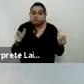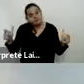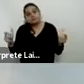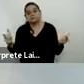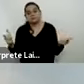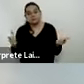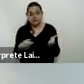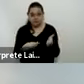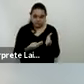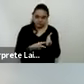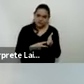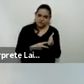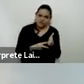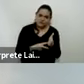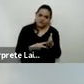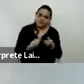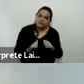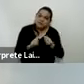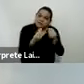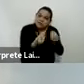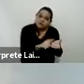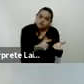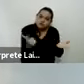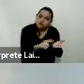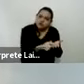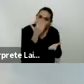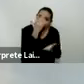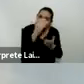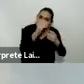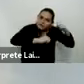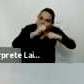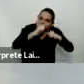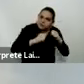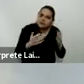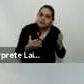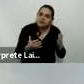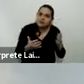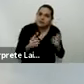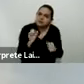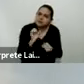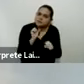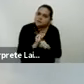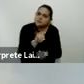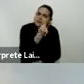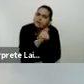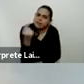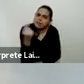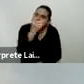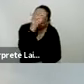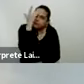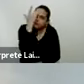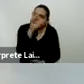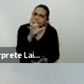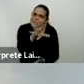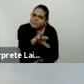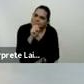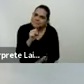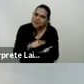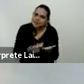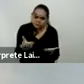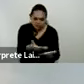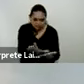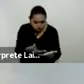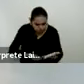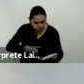entregando um jornal em pó de fábrica, esperamos aí que cada trabalhador pegue seu jornal, leia com atenção,